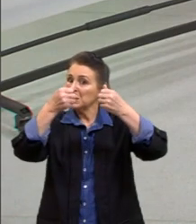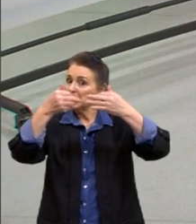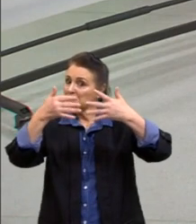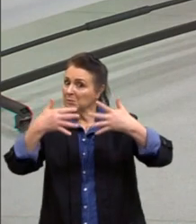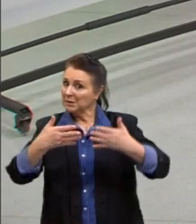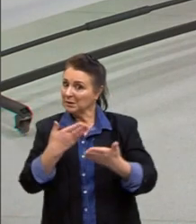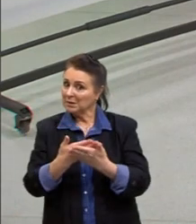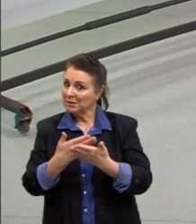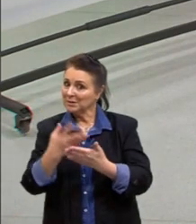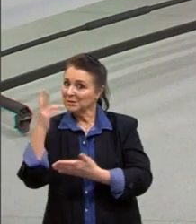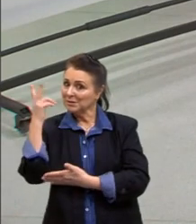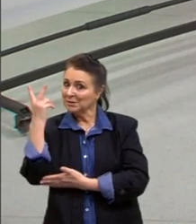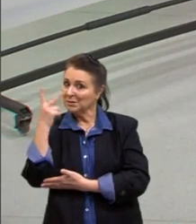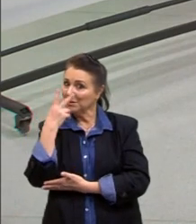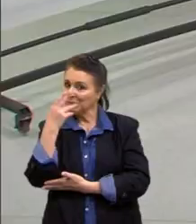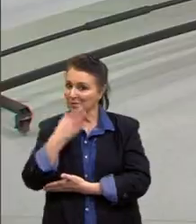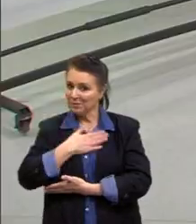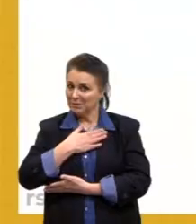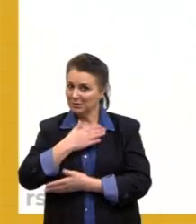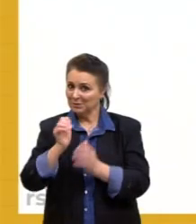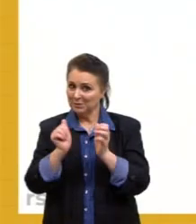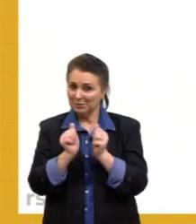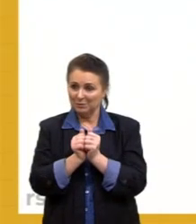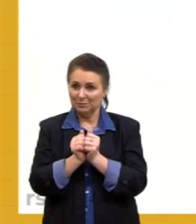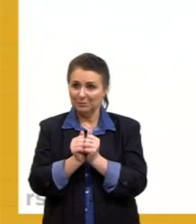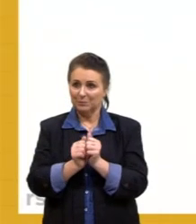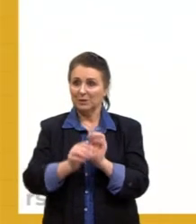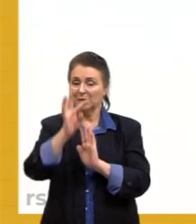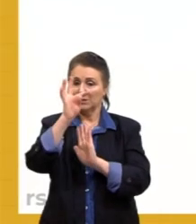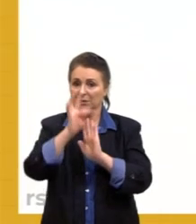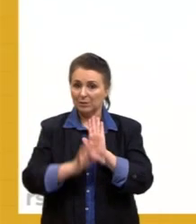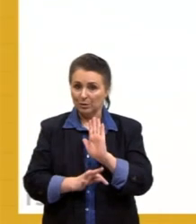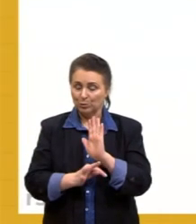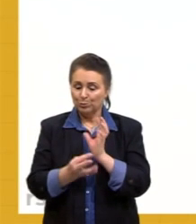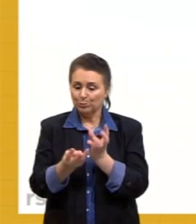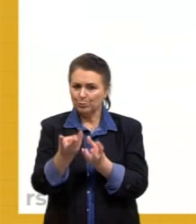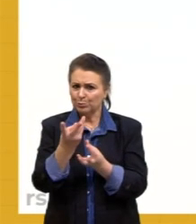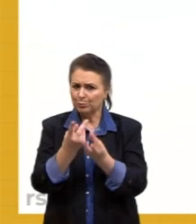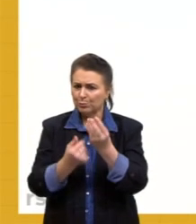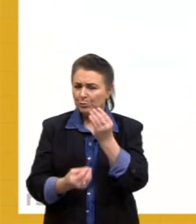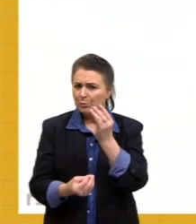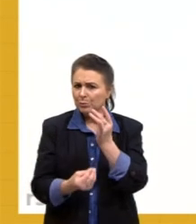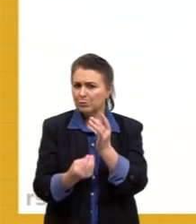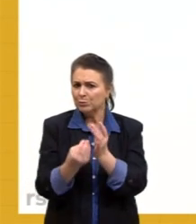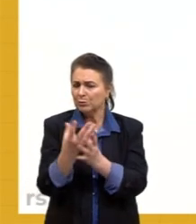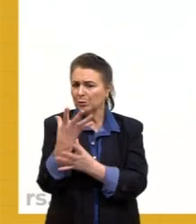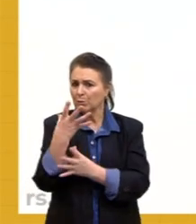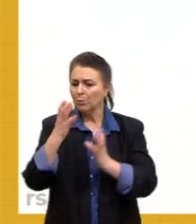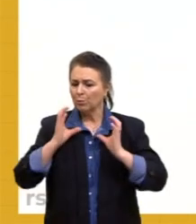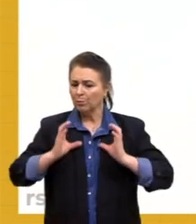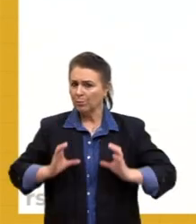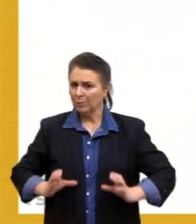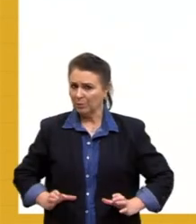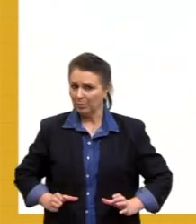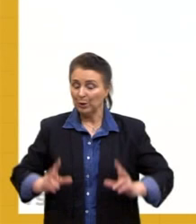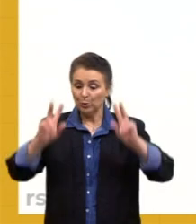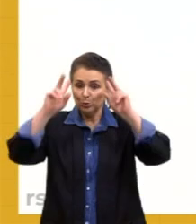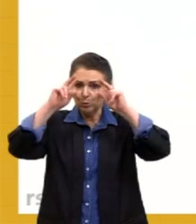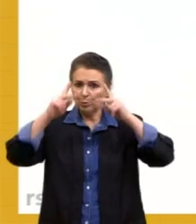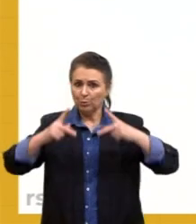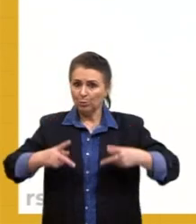de história aqui comigo tá o que que nos diz o texto A inquisição gerou uma série de comportamentos humanos